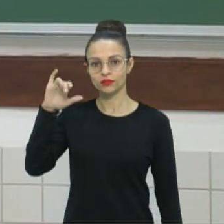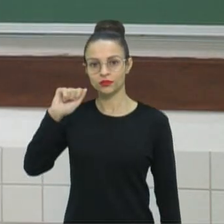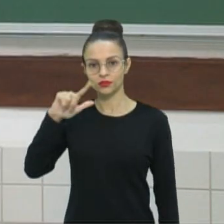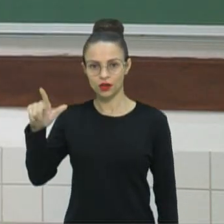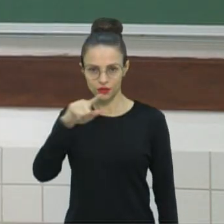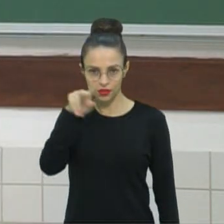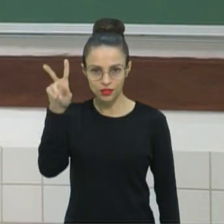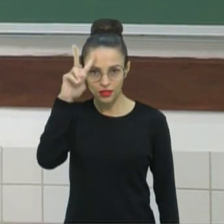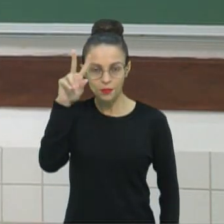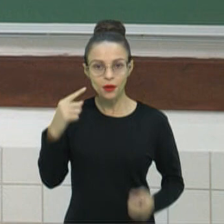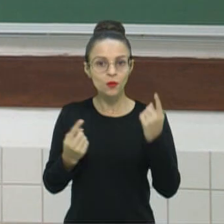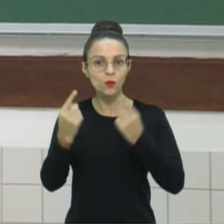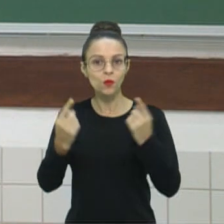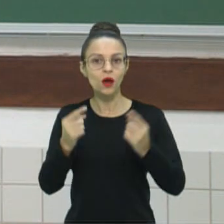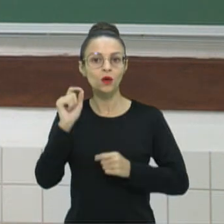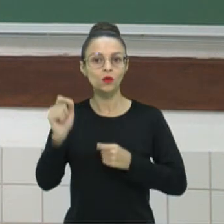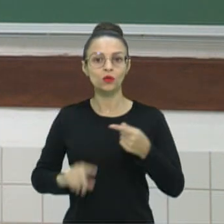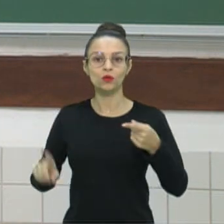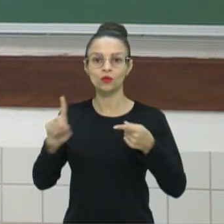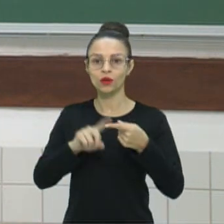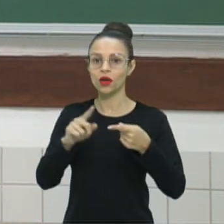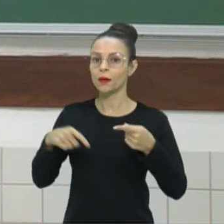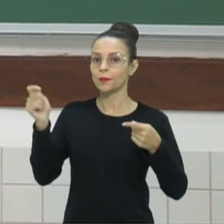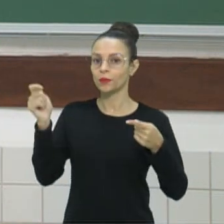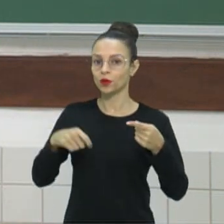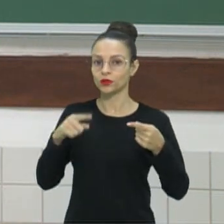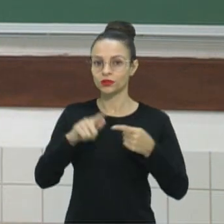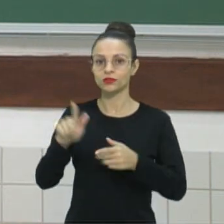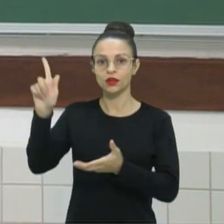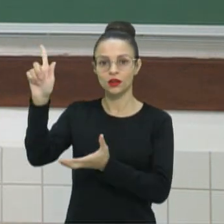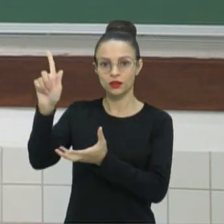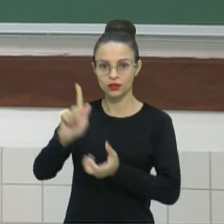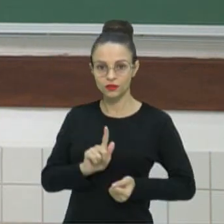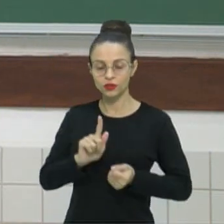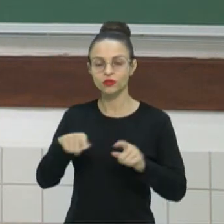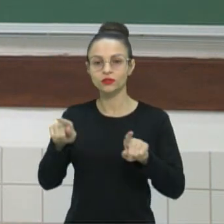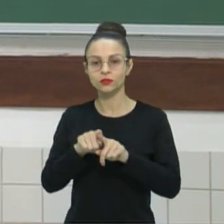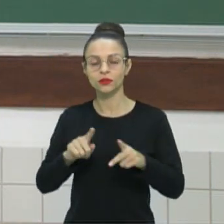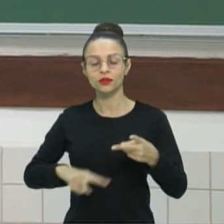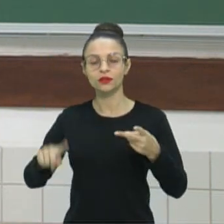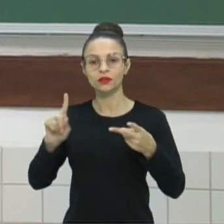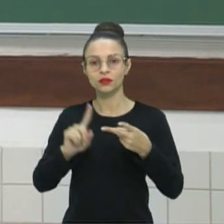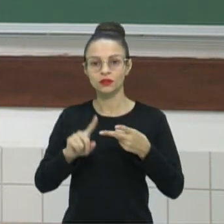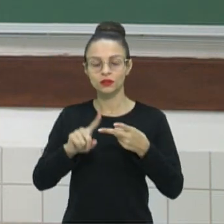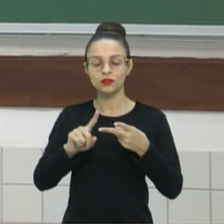energias potenciais? Nós temos a chamada energia potencial gravitacional e